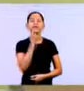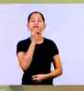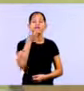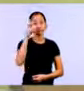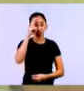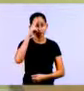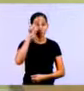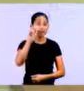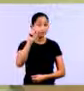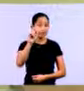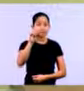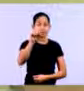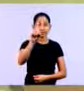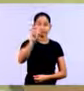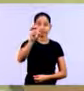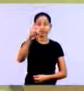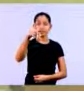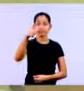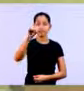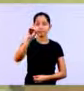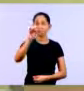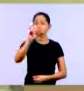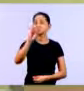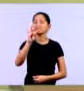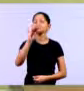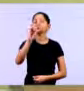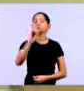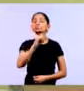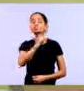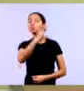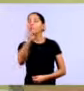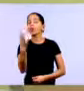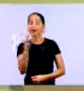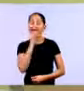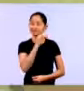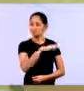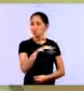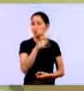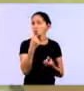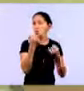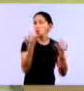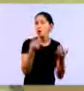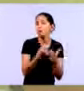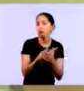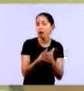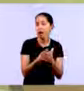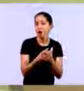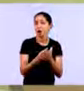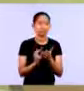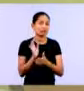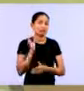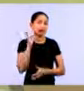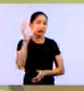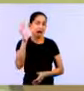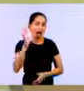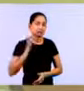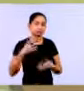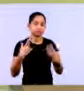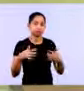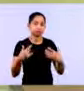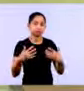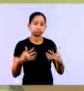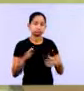comentarmos que o depósito, ele deve ser integral, tá? Então, para você poder discutir, seja por meio de embargos ou por meio de um